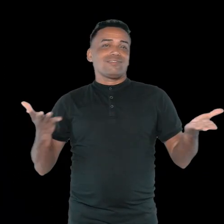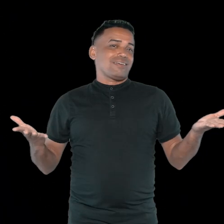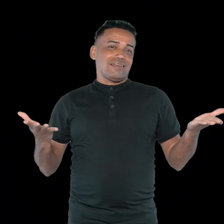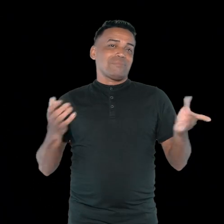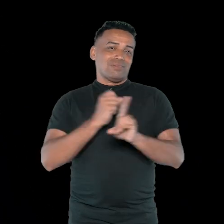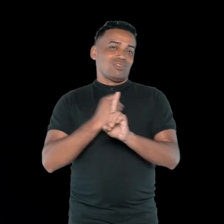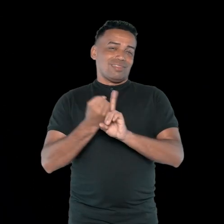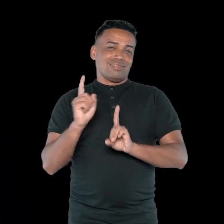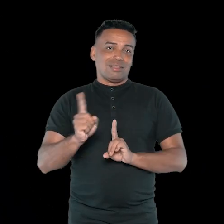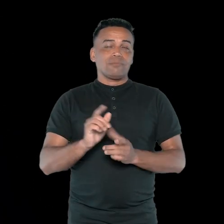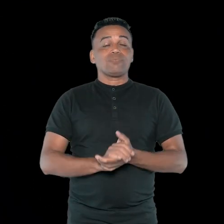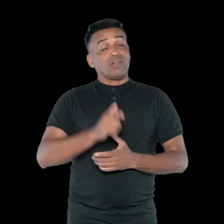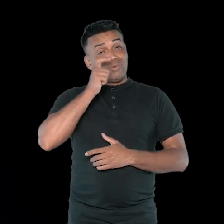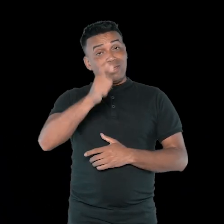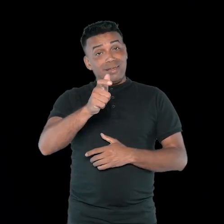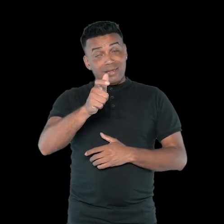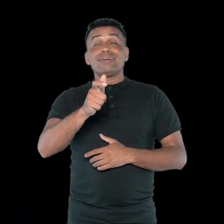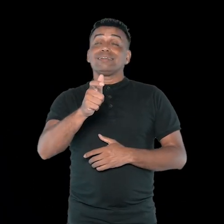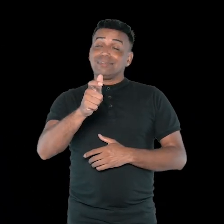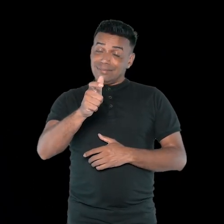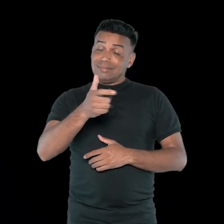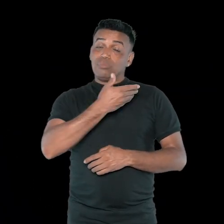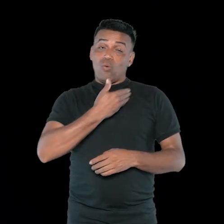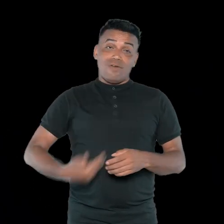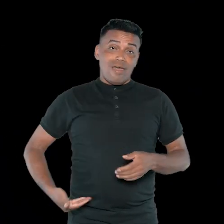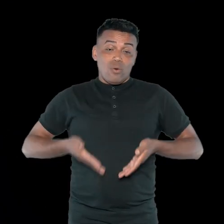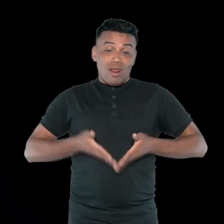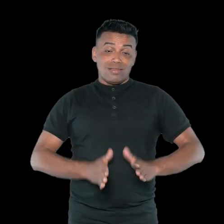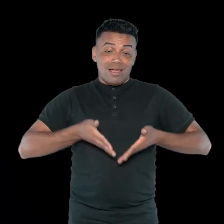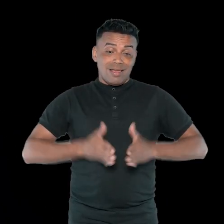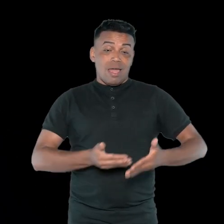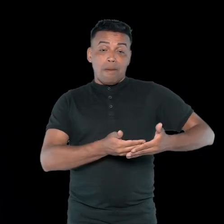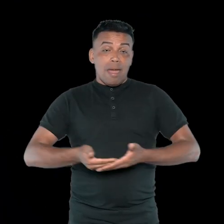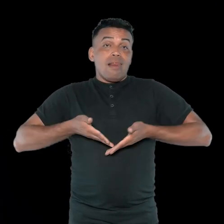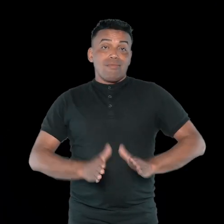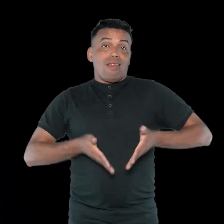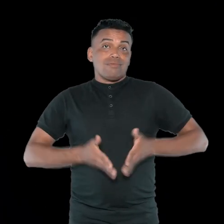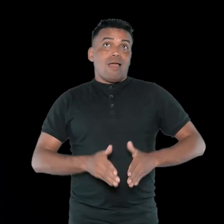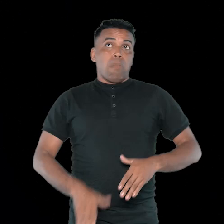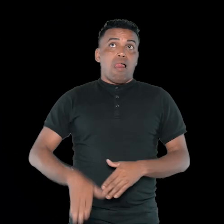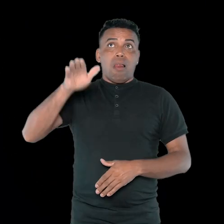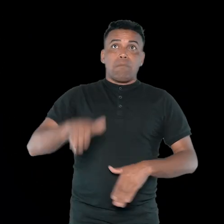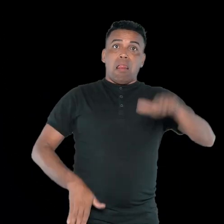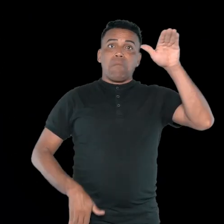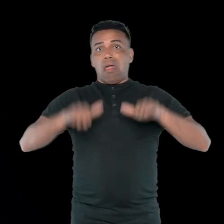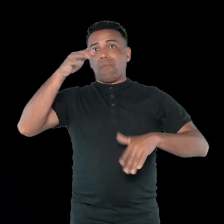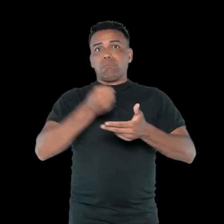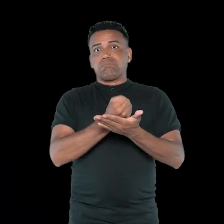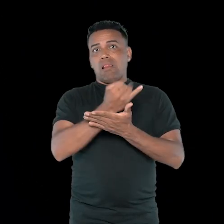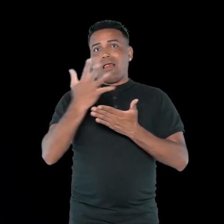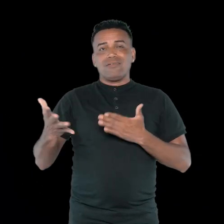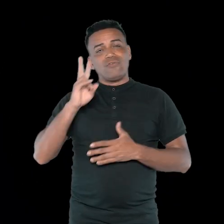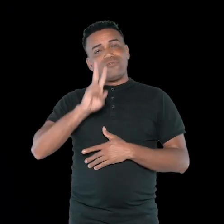assim, é de interesse natal, né, para o Estado, assim, quanto que a população está reproduzindo ou não, a gente vê o tempo inteiro isso